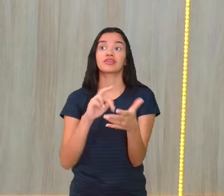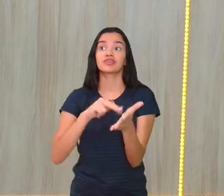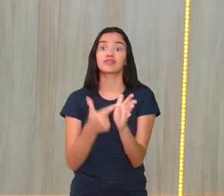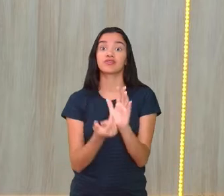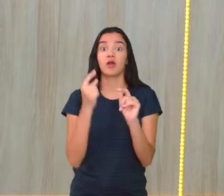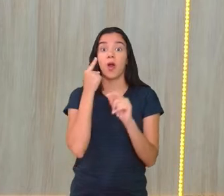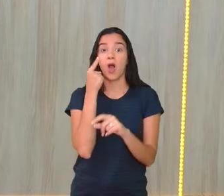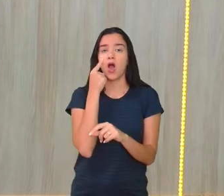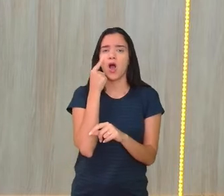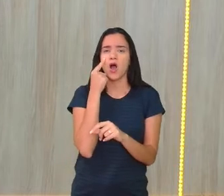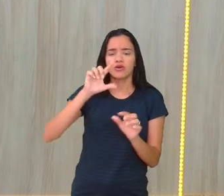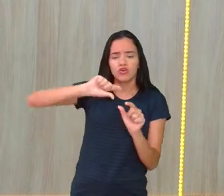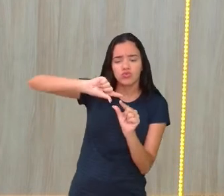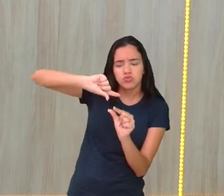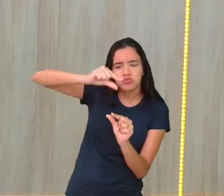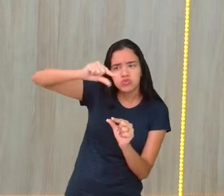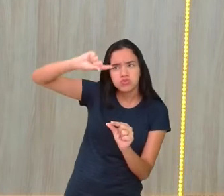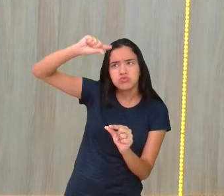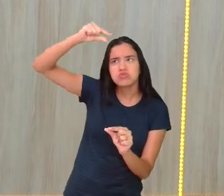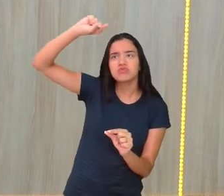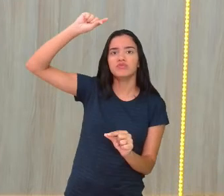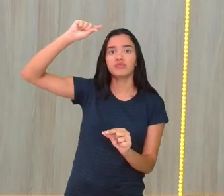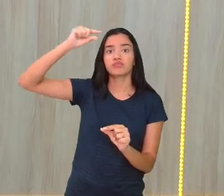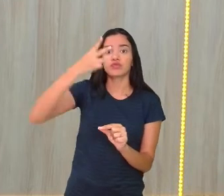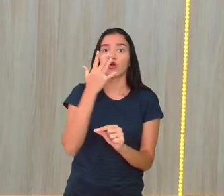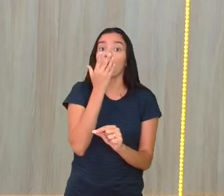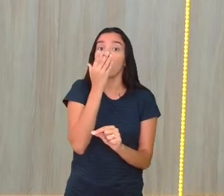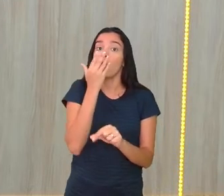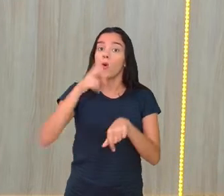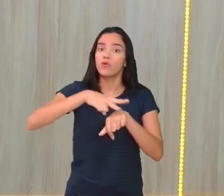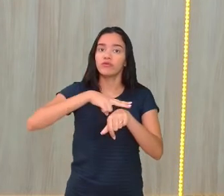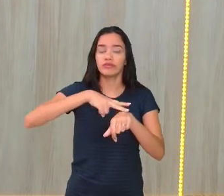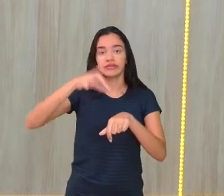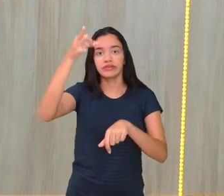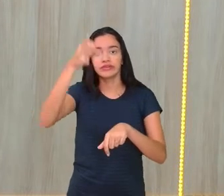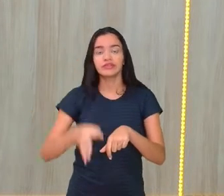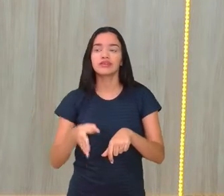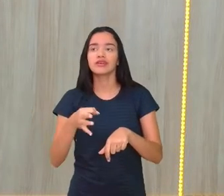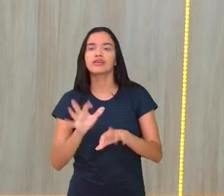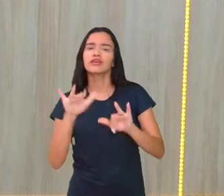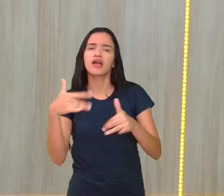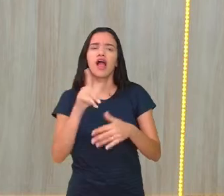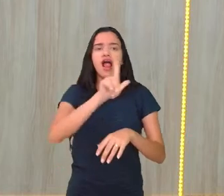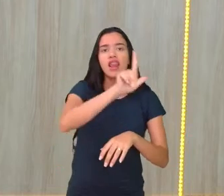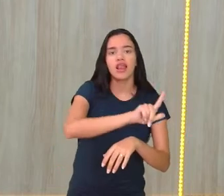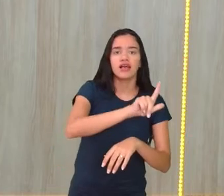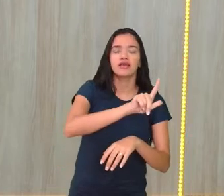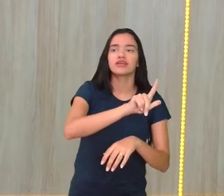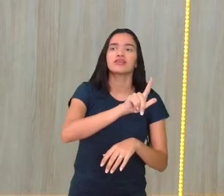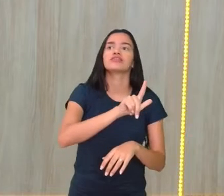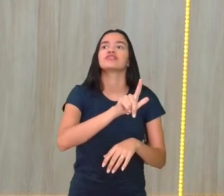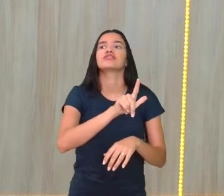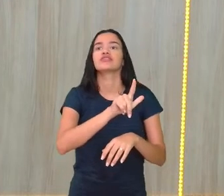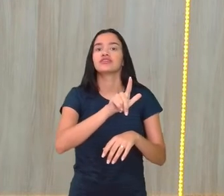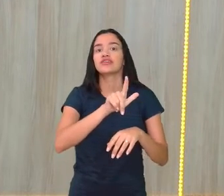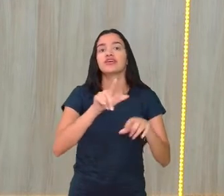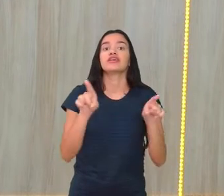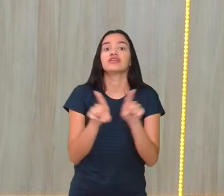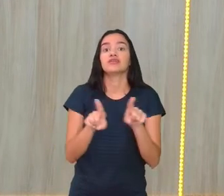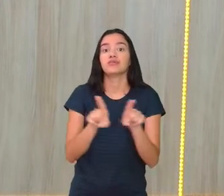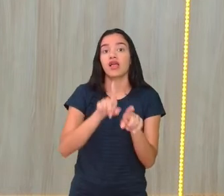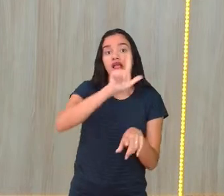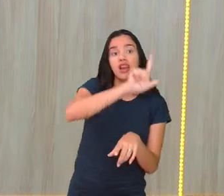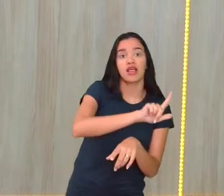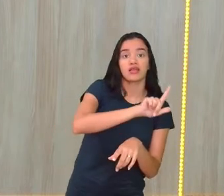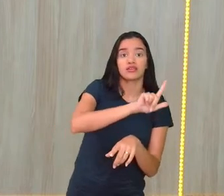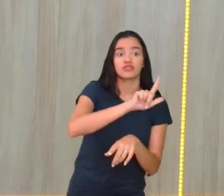veja, ó, fininho aqui, ó, faixa de terra aqui, certo? Entre o leste, né, do mar Mediterrâneo, né, região